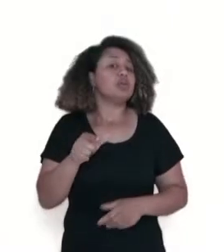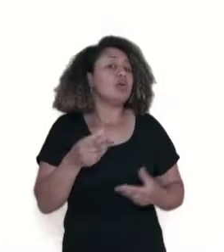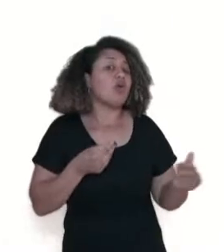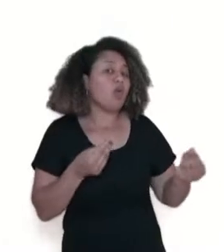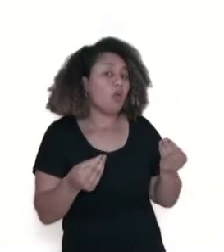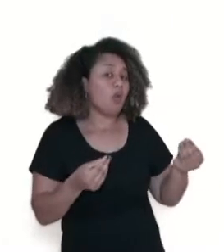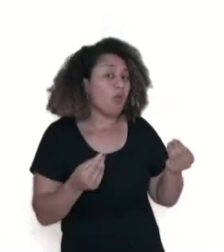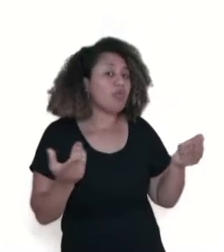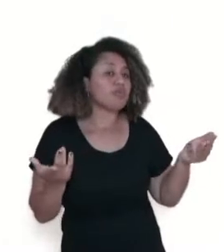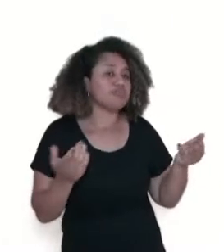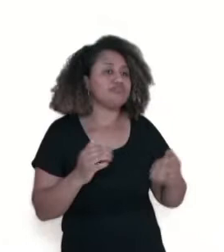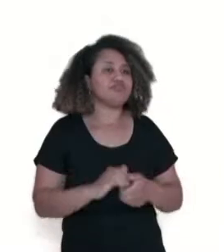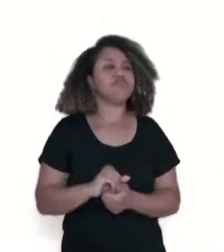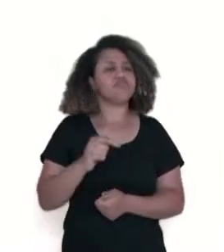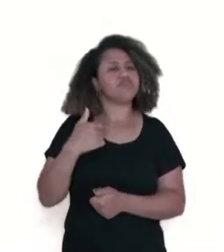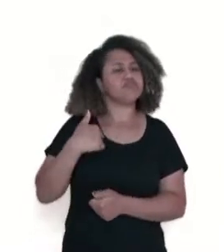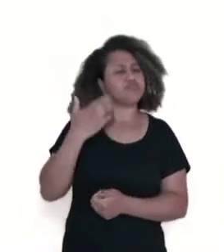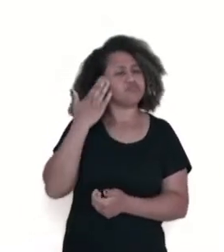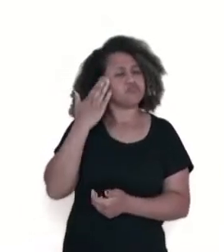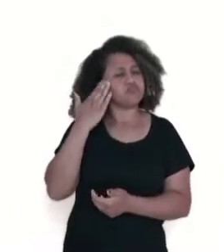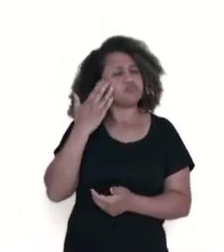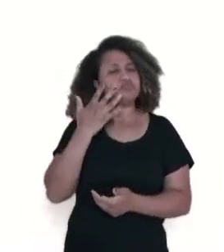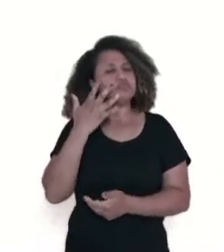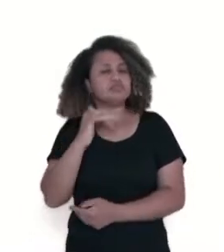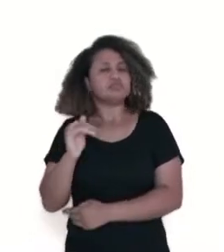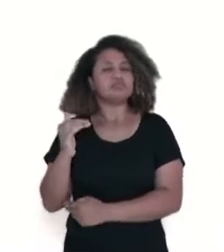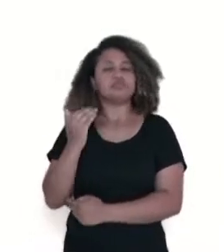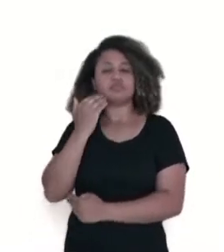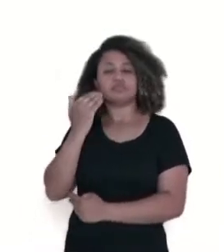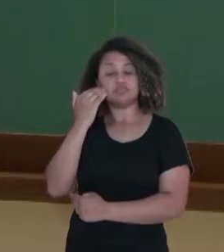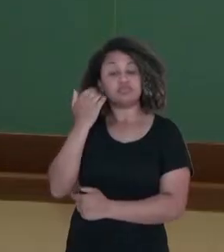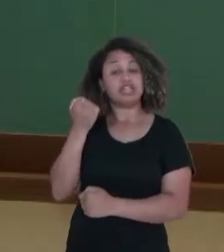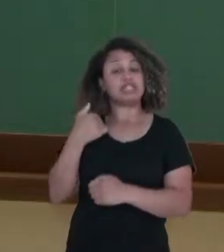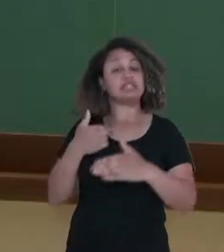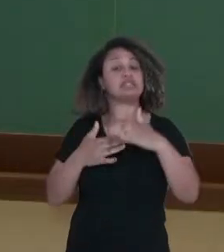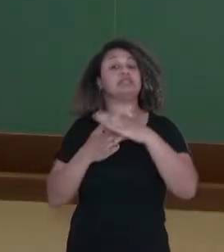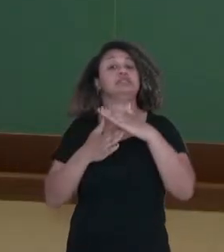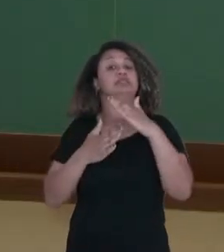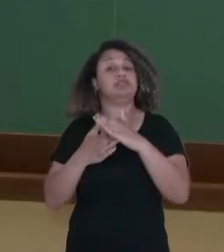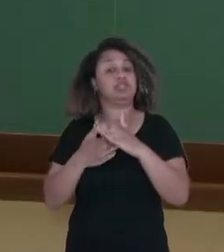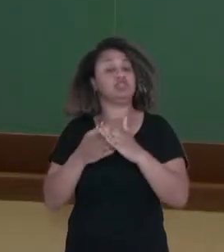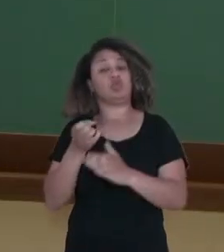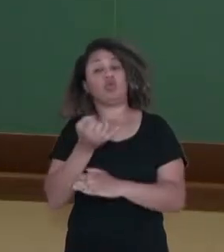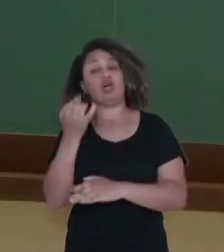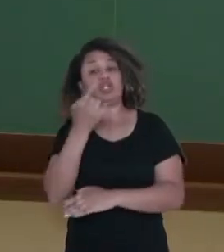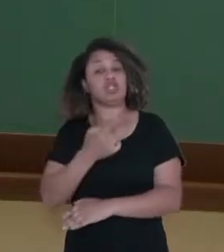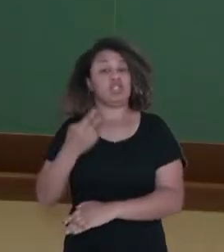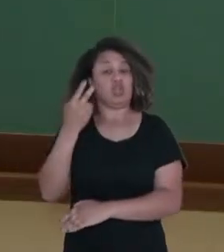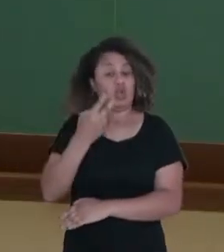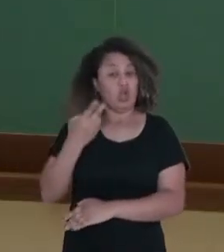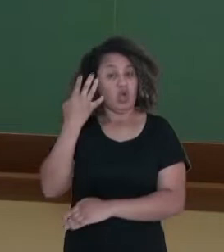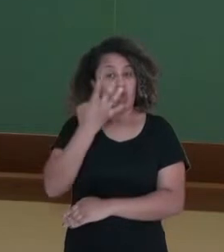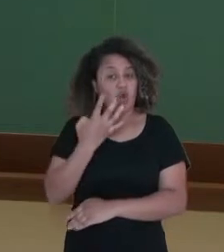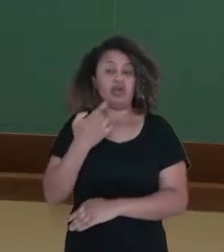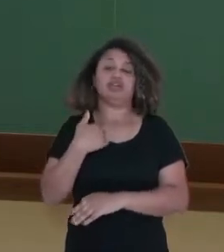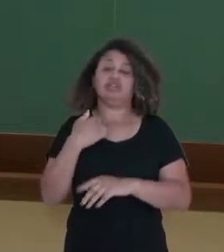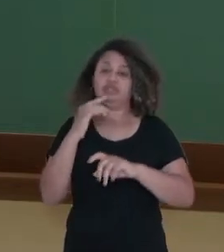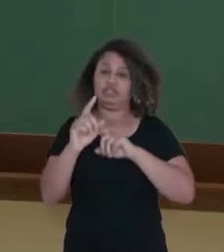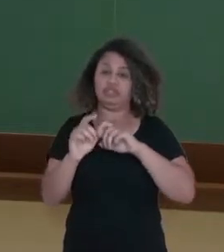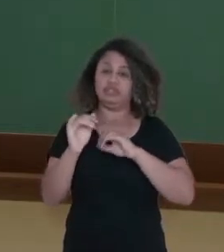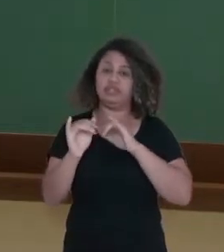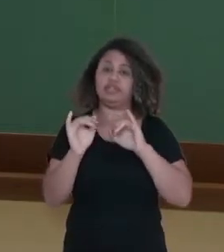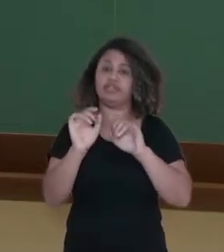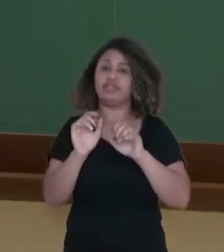Você acredita que crianças e adolescentes devem ter limites para utilizar a internet? Assunto polêmico e difícil,